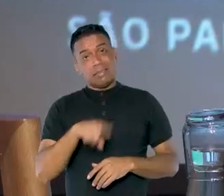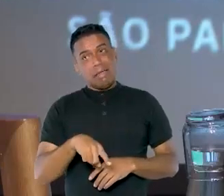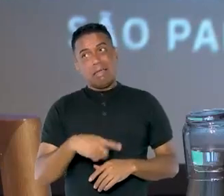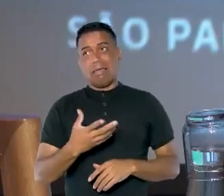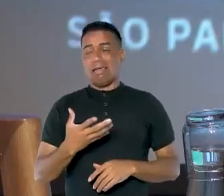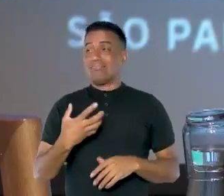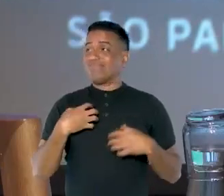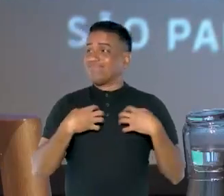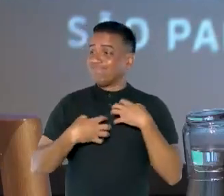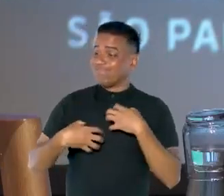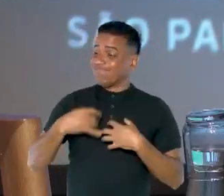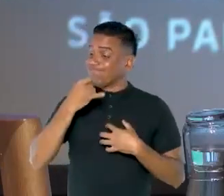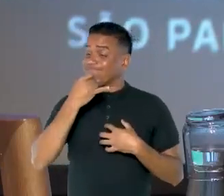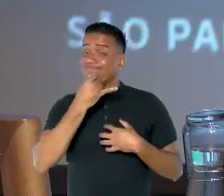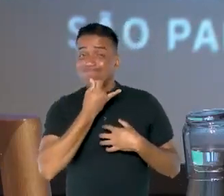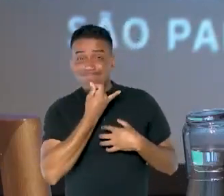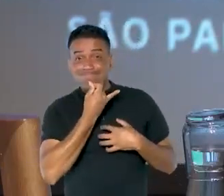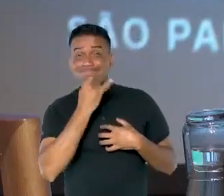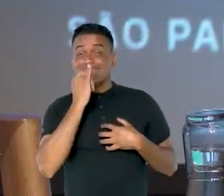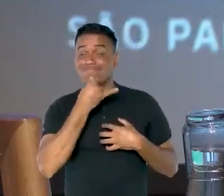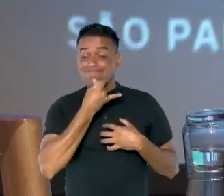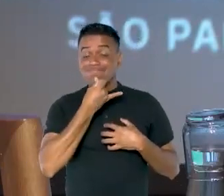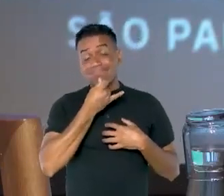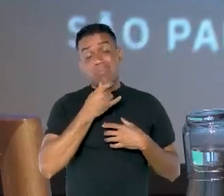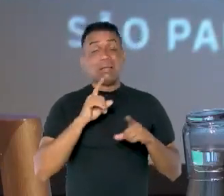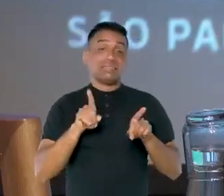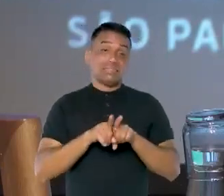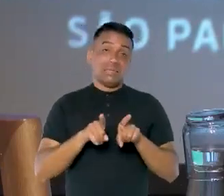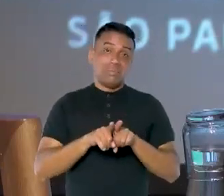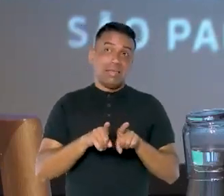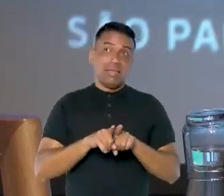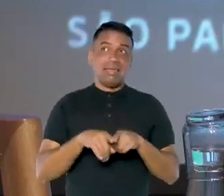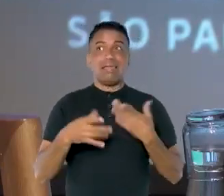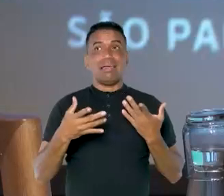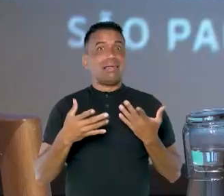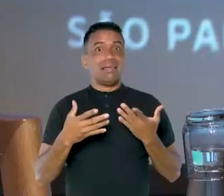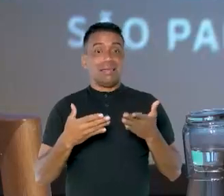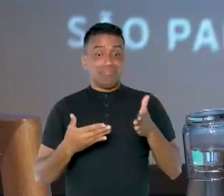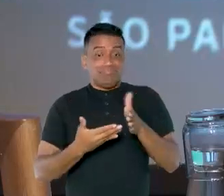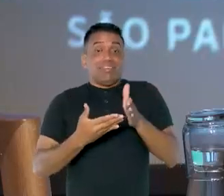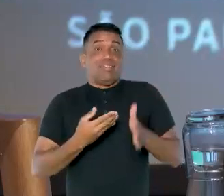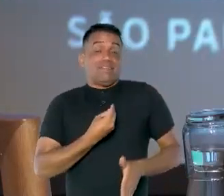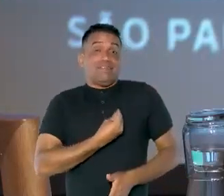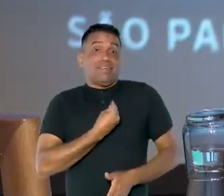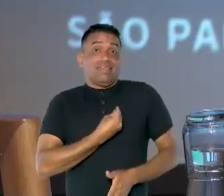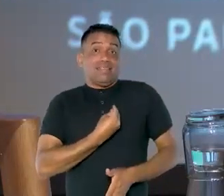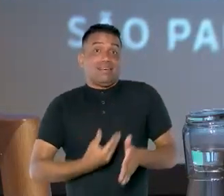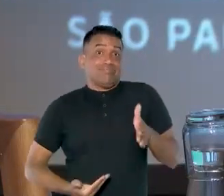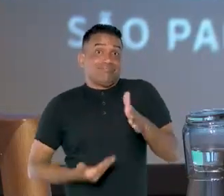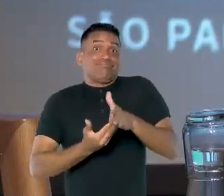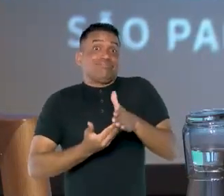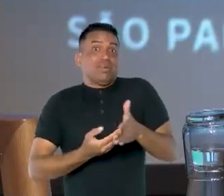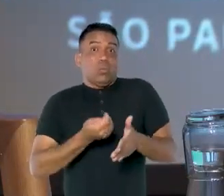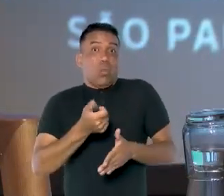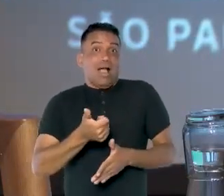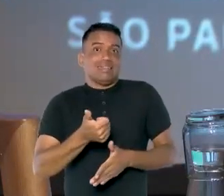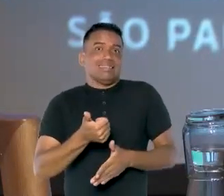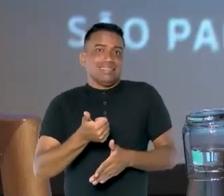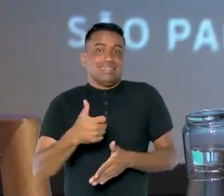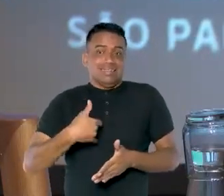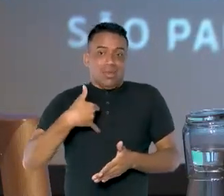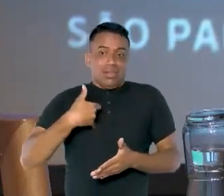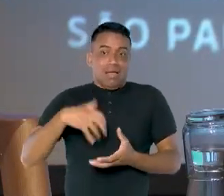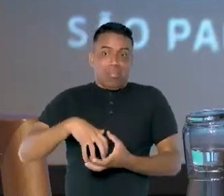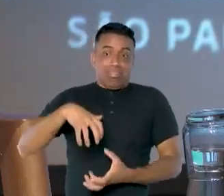certa frustração, mas, por outro lado, eu tenho uma existência limitada, não é? A vida nossa